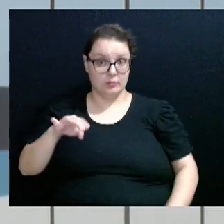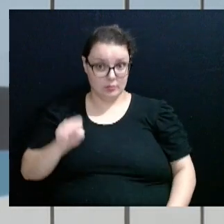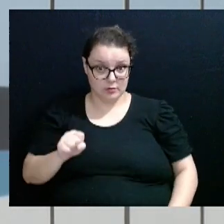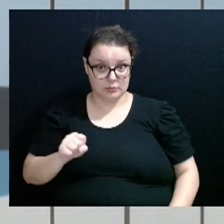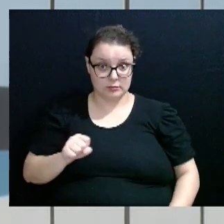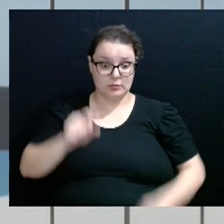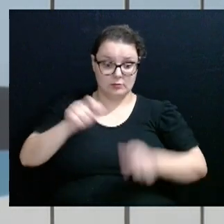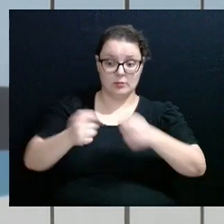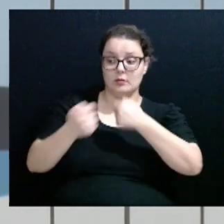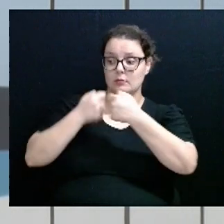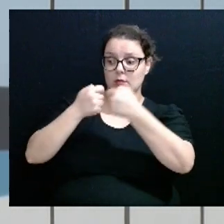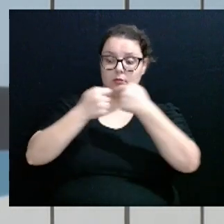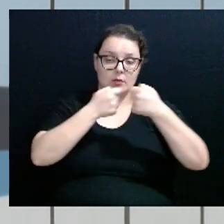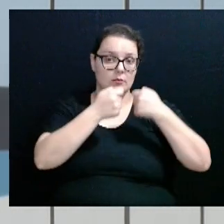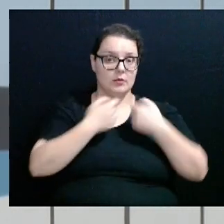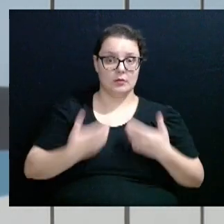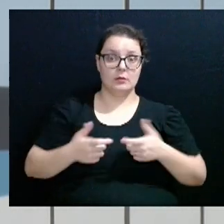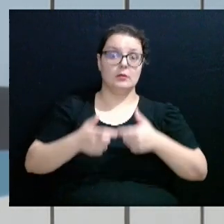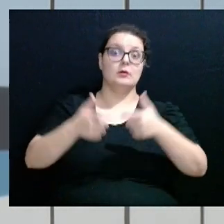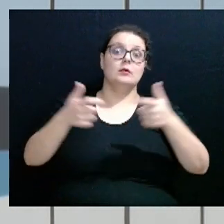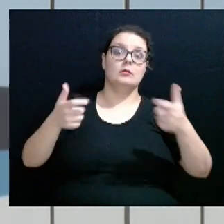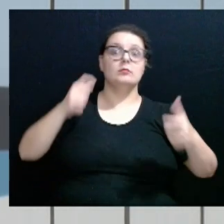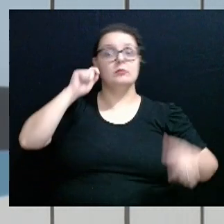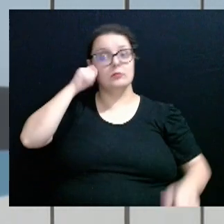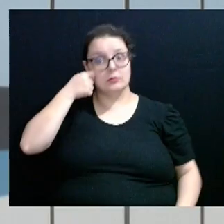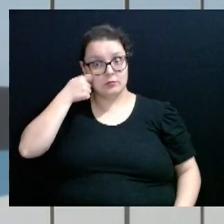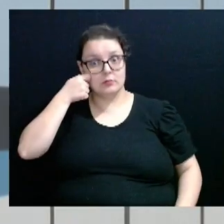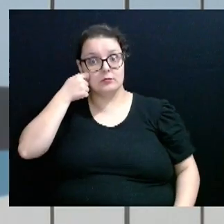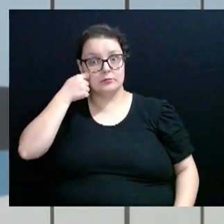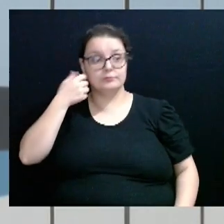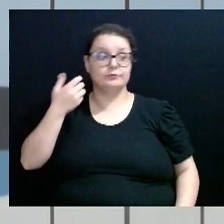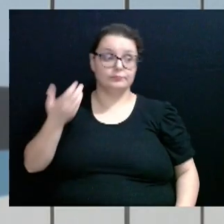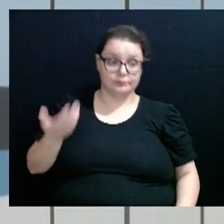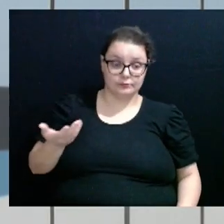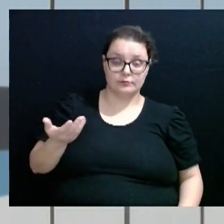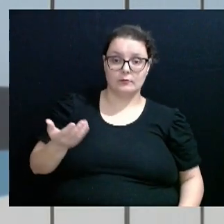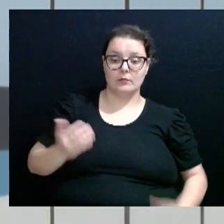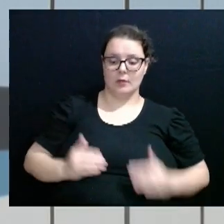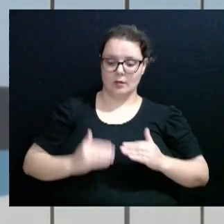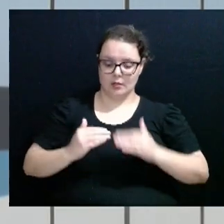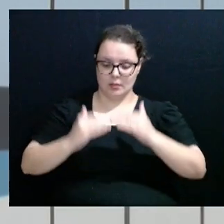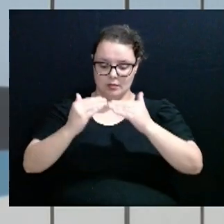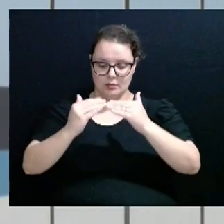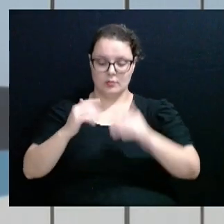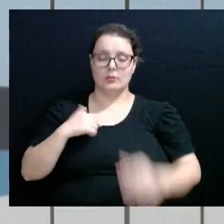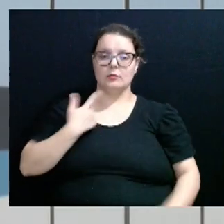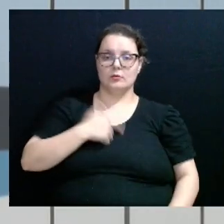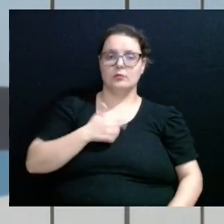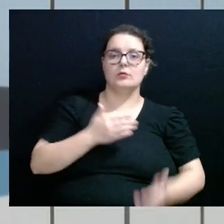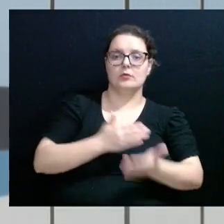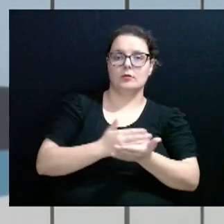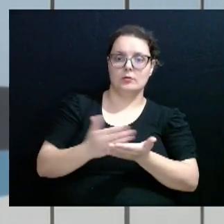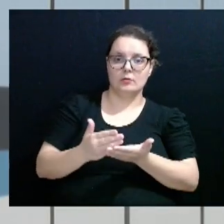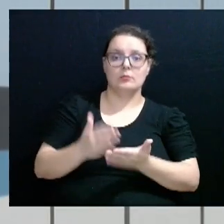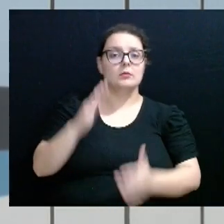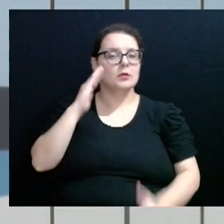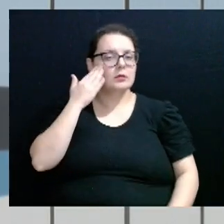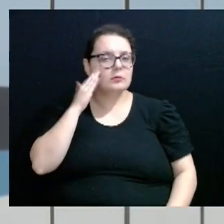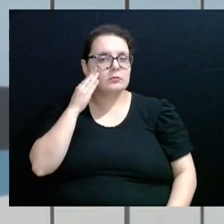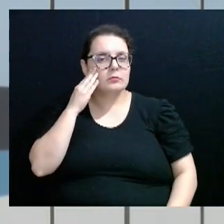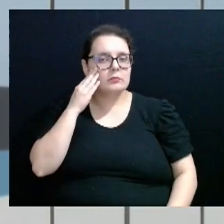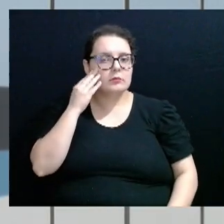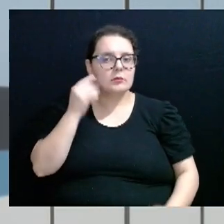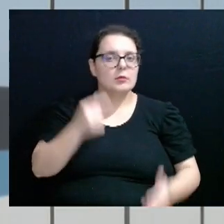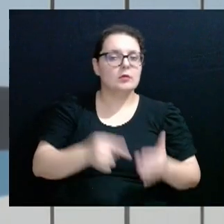que em sua maioria são pessoas negras, né? Nessa construção, a gente começa a entender os primeiros pontos para se construir